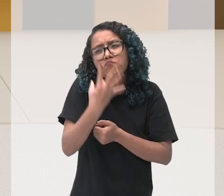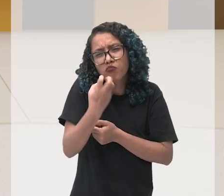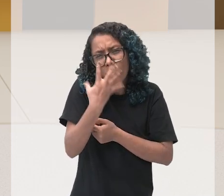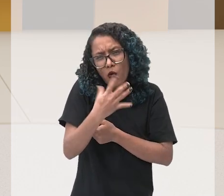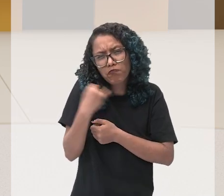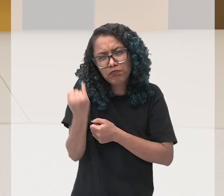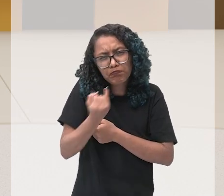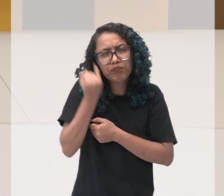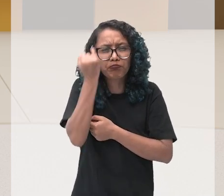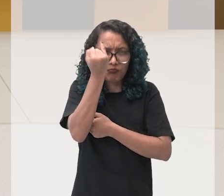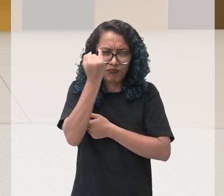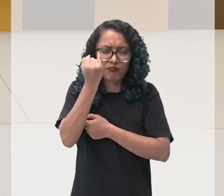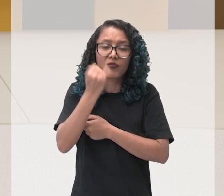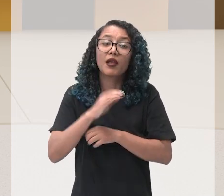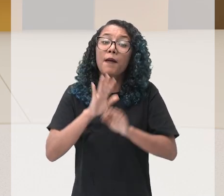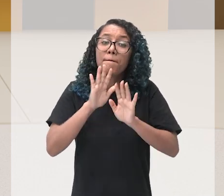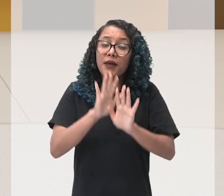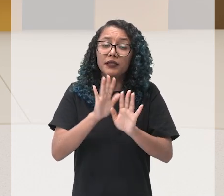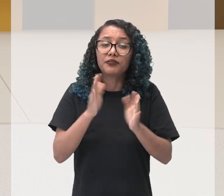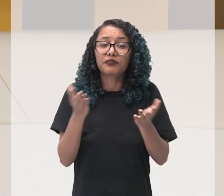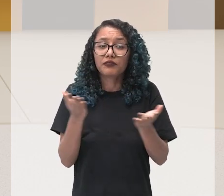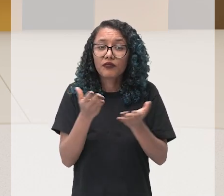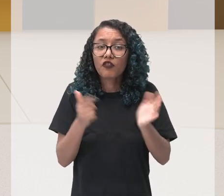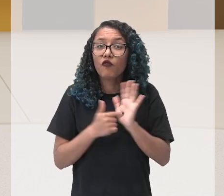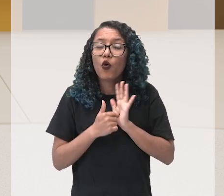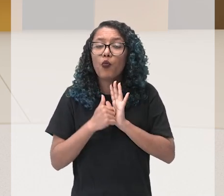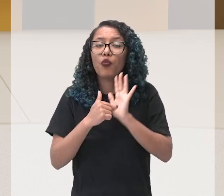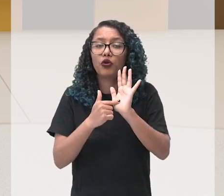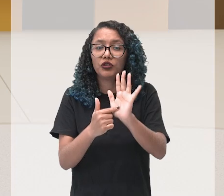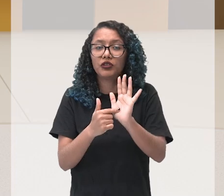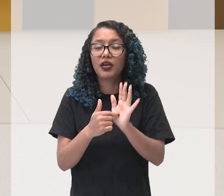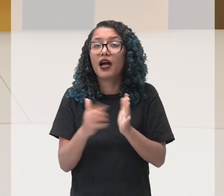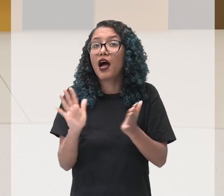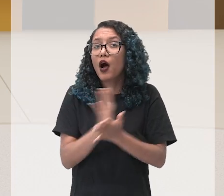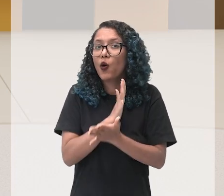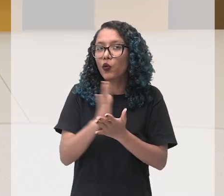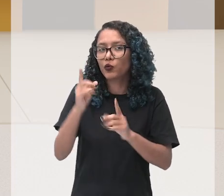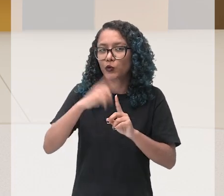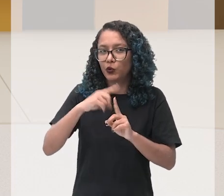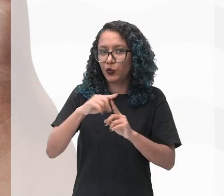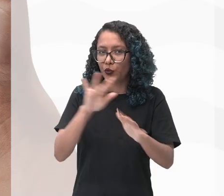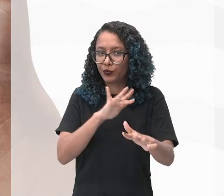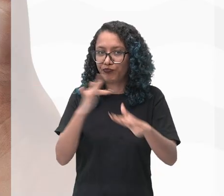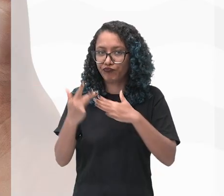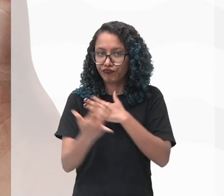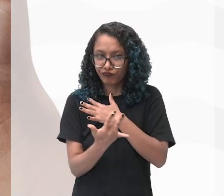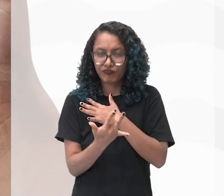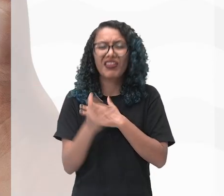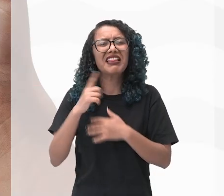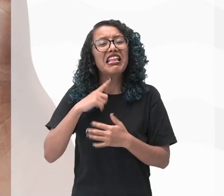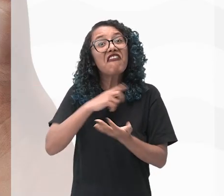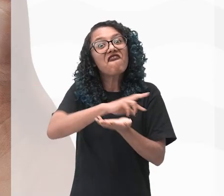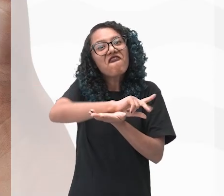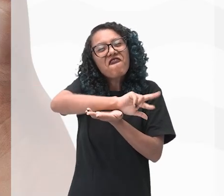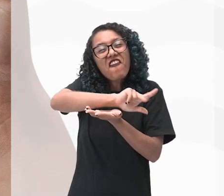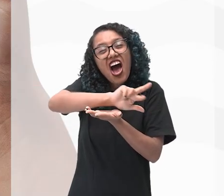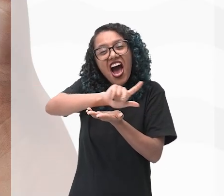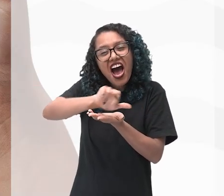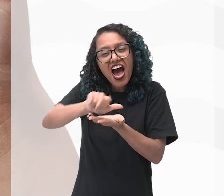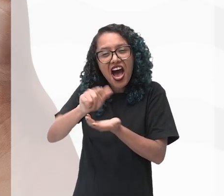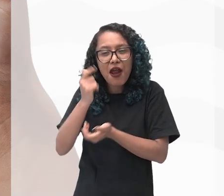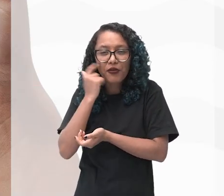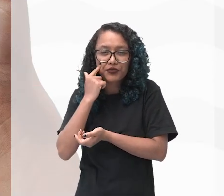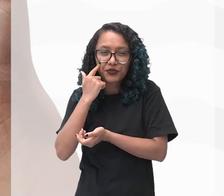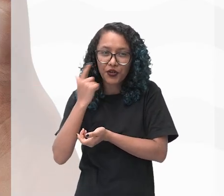muito útil. E agora a gente vai conhecer alguns tipos de redes sociais, que são vários. Então